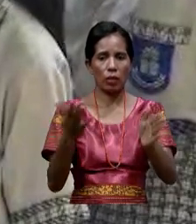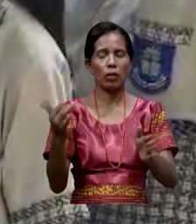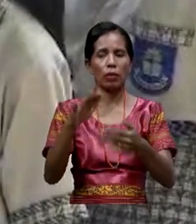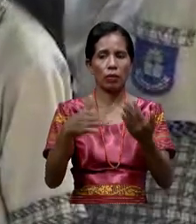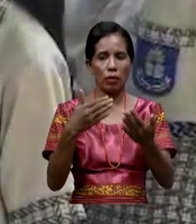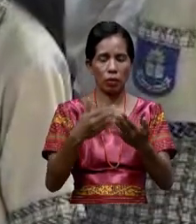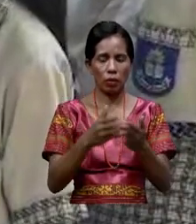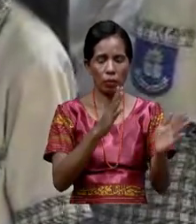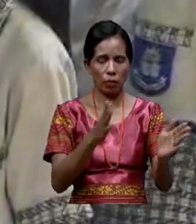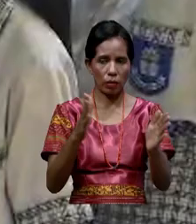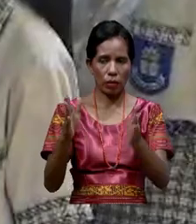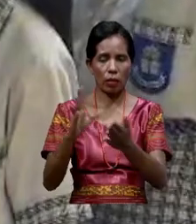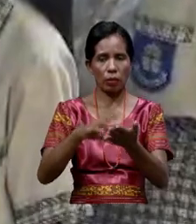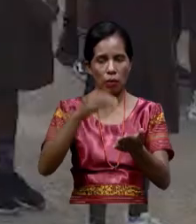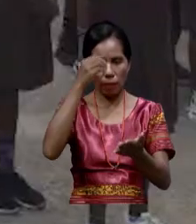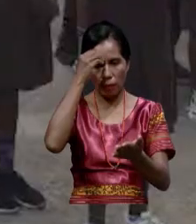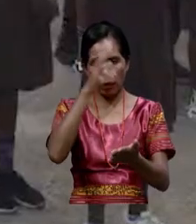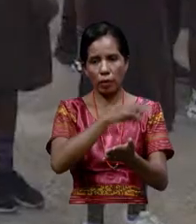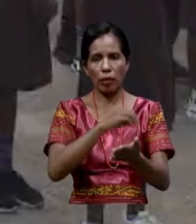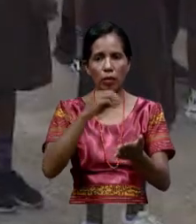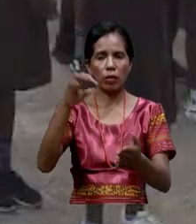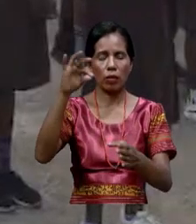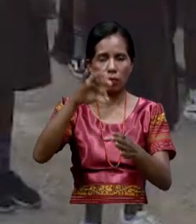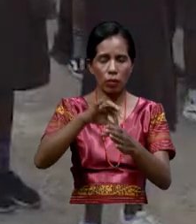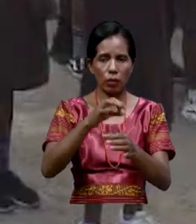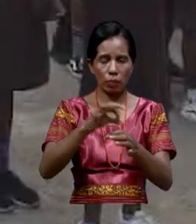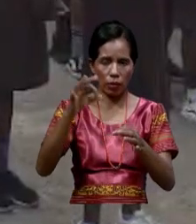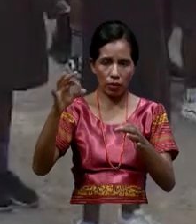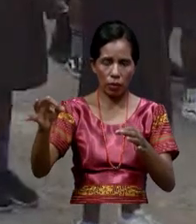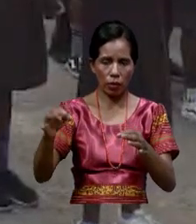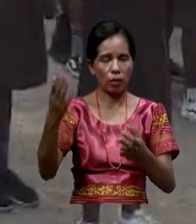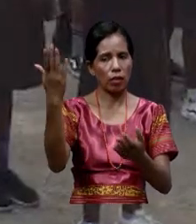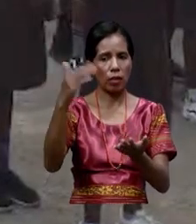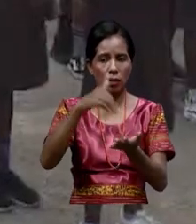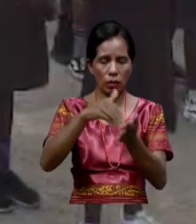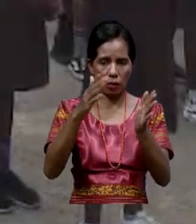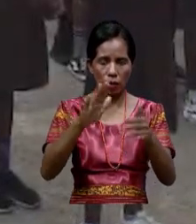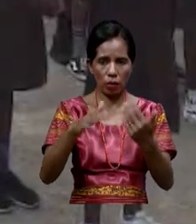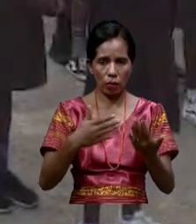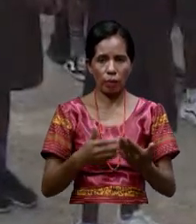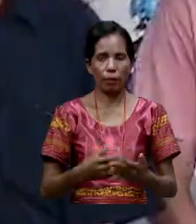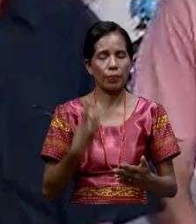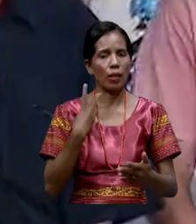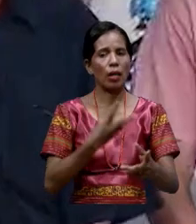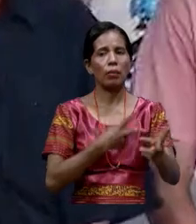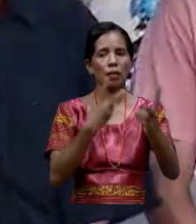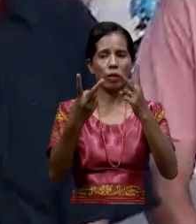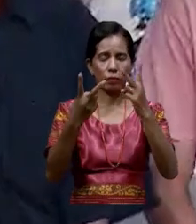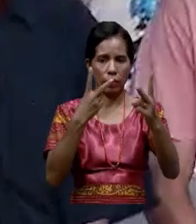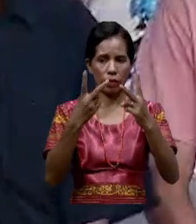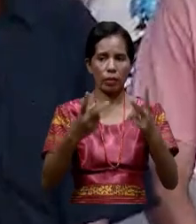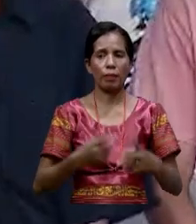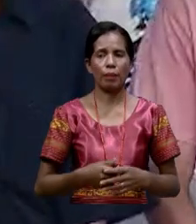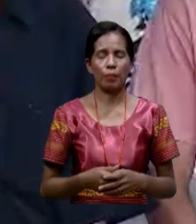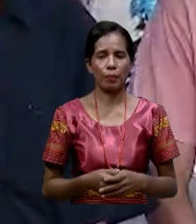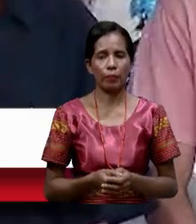Iha Processo Ensino Aprendizagem, no cura espírito nacionalismo e a estudante Sira. Portanto, a minha visita